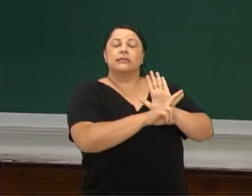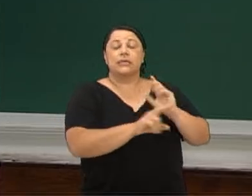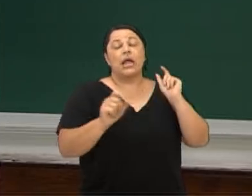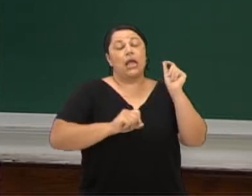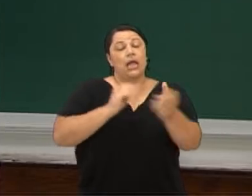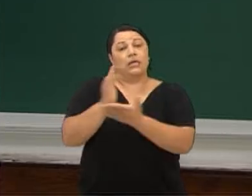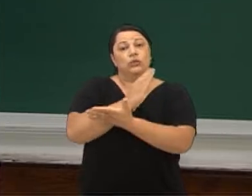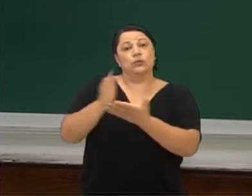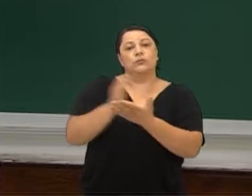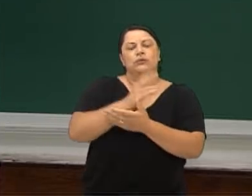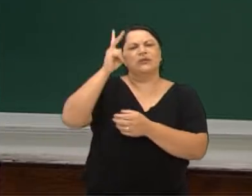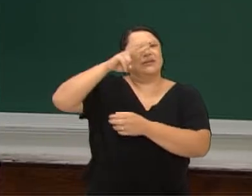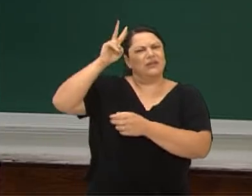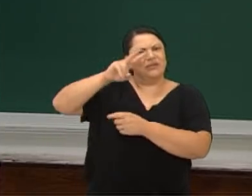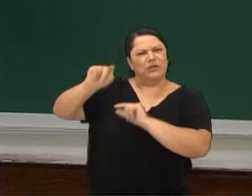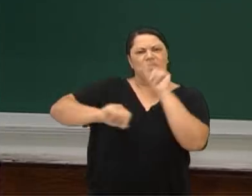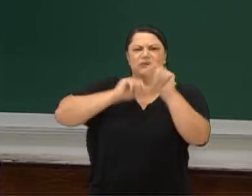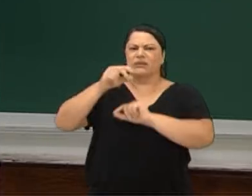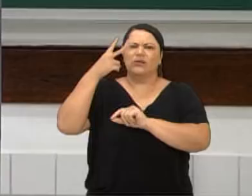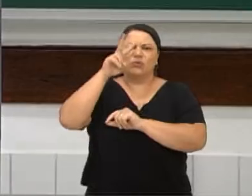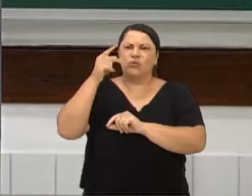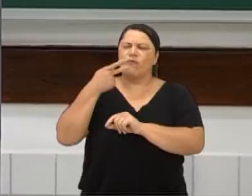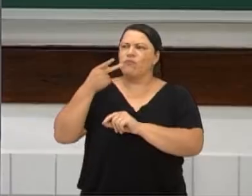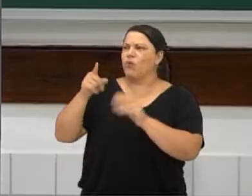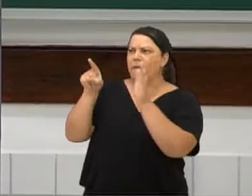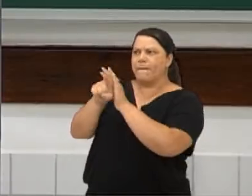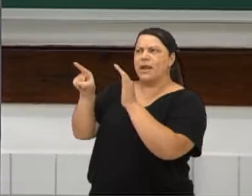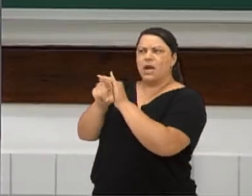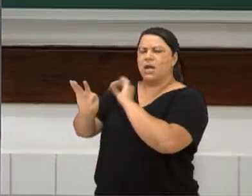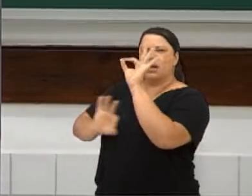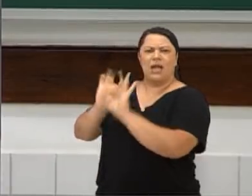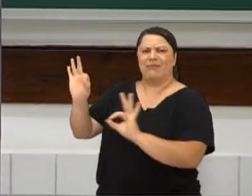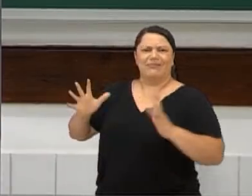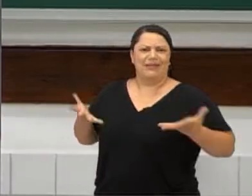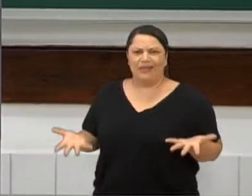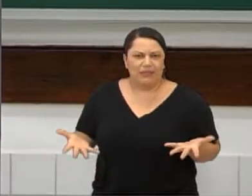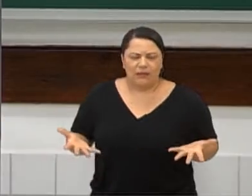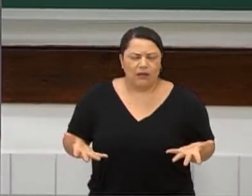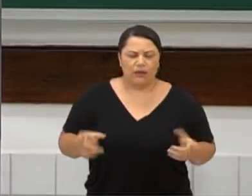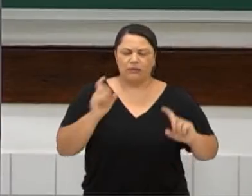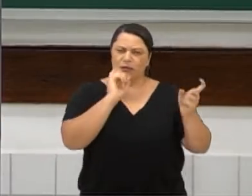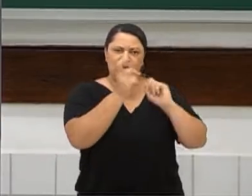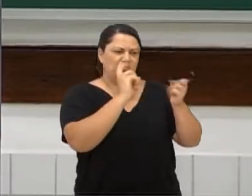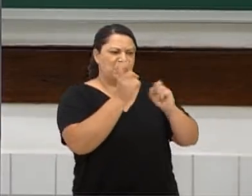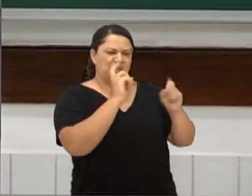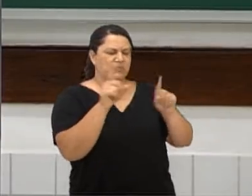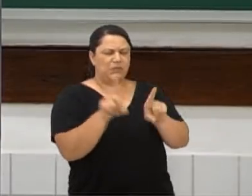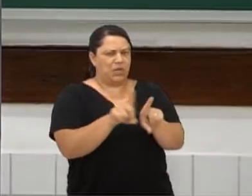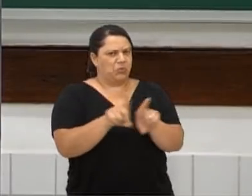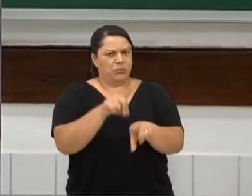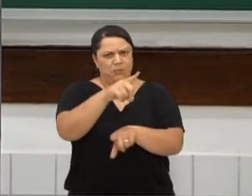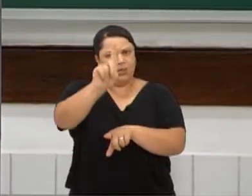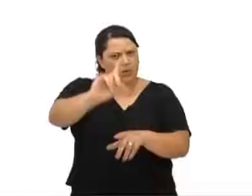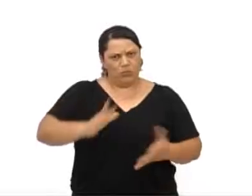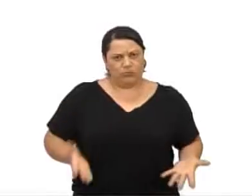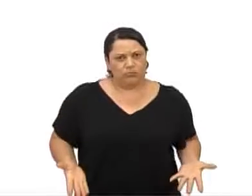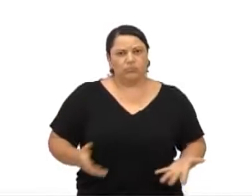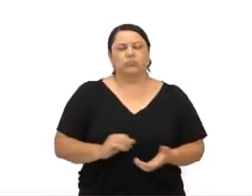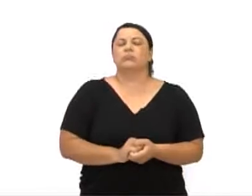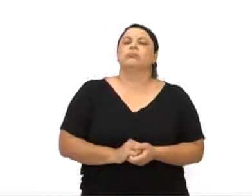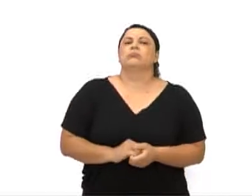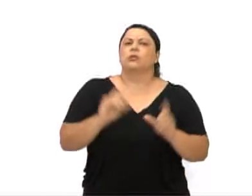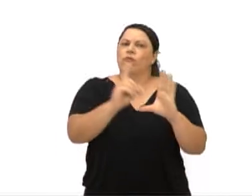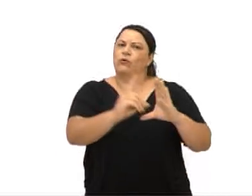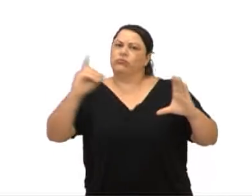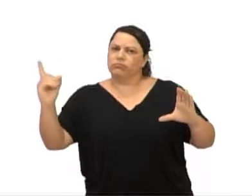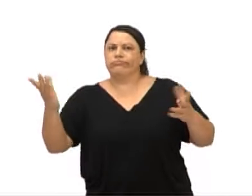os países africanos não foram consultados sobre e nem participaram dessa reunião. Vamos em frente? Vamos lá? Mais